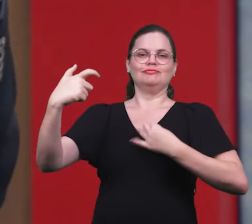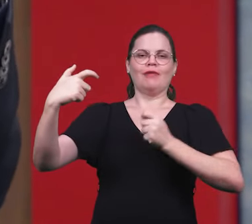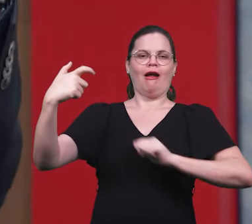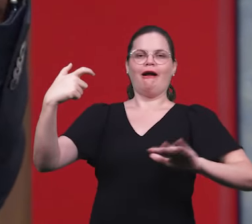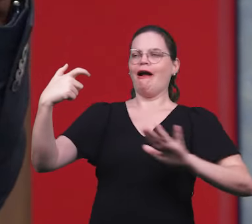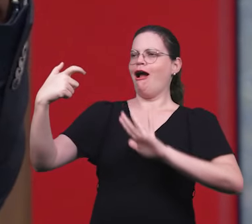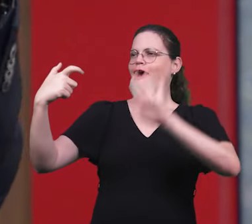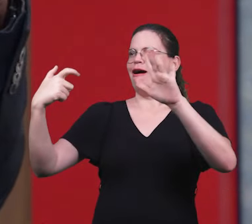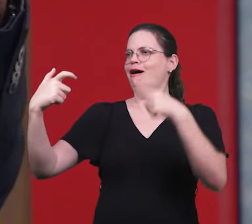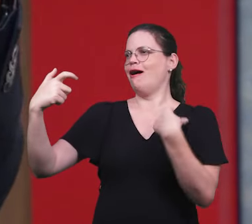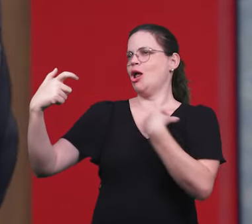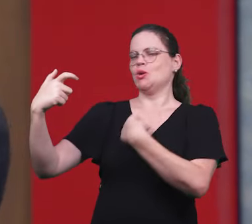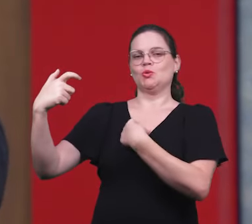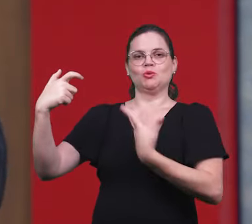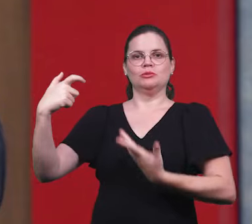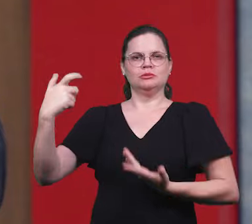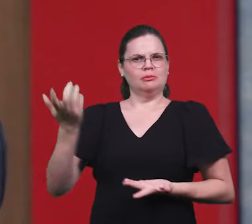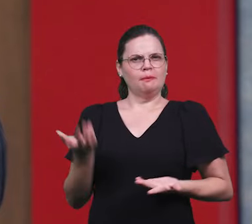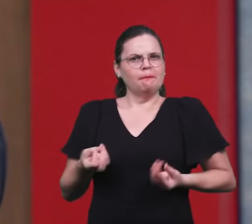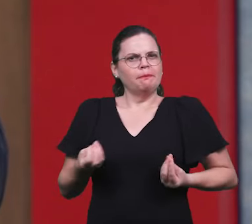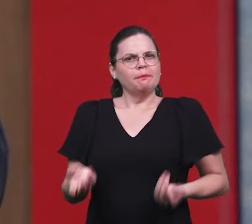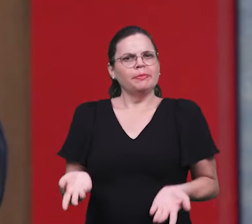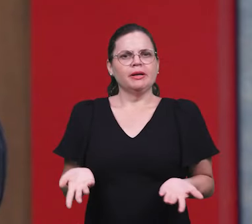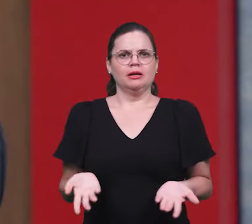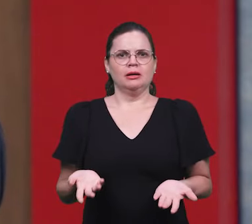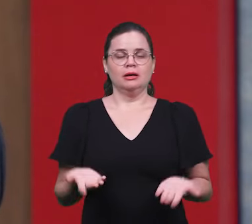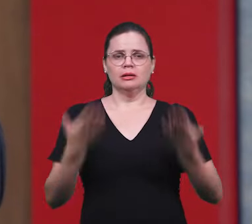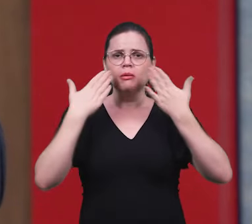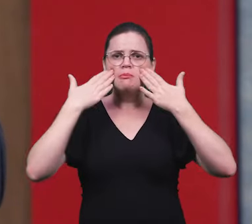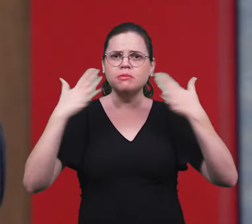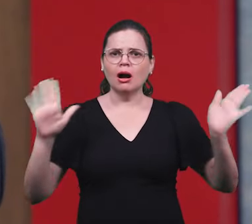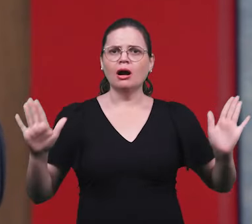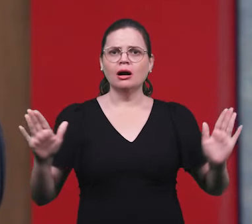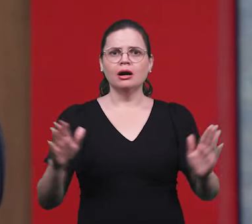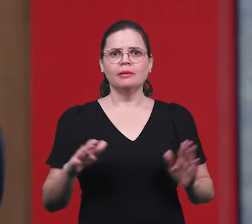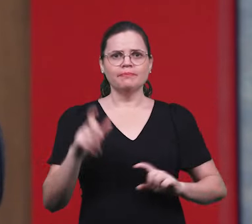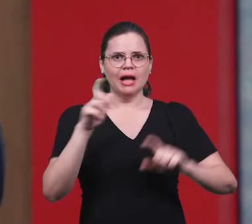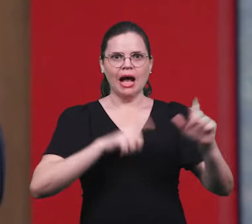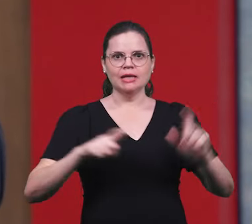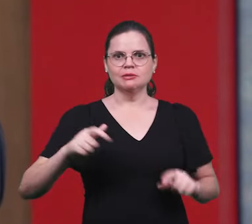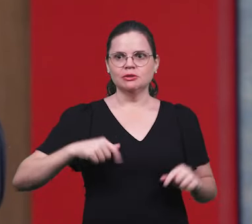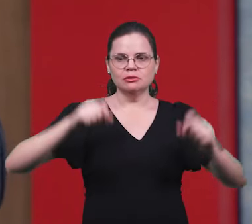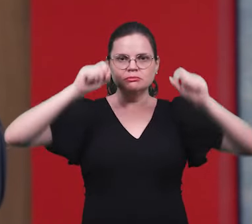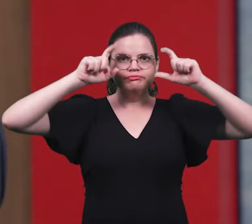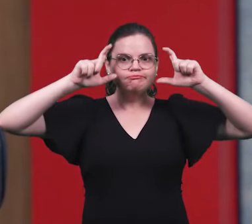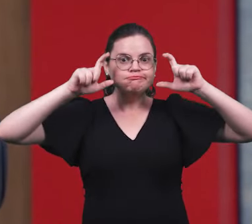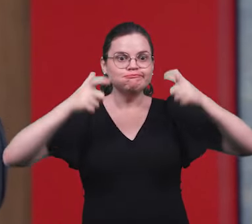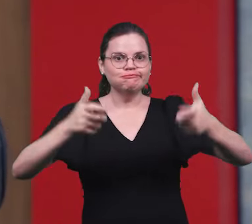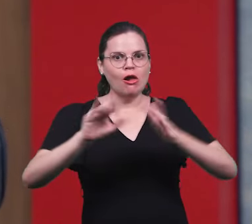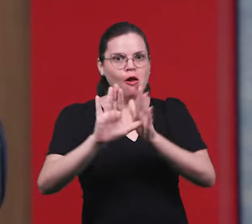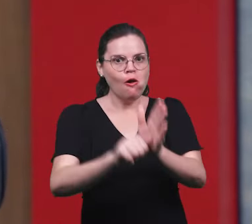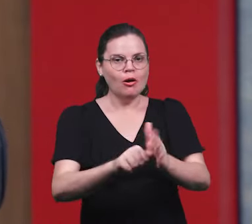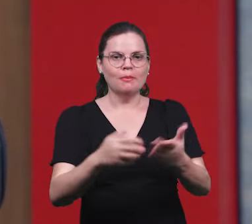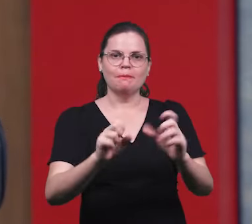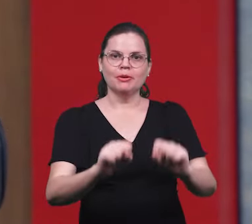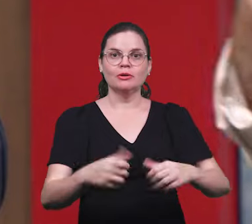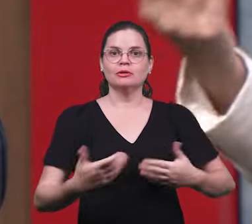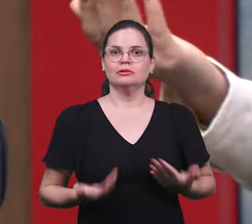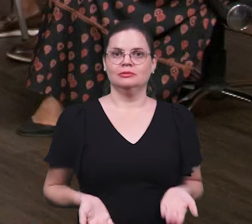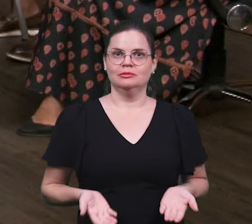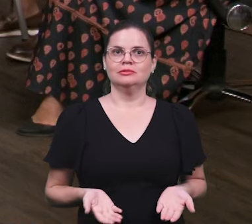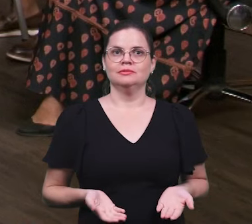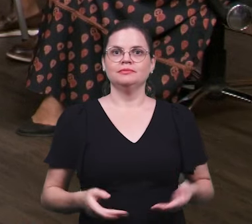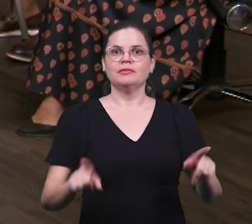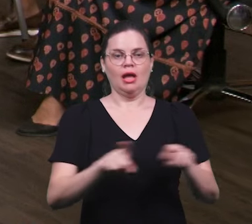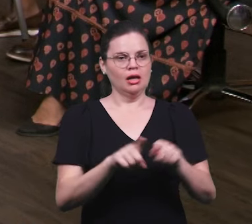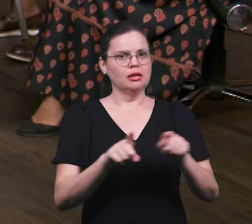Olha, meu marido me deu uma joia caríssima. Você está se expondo e está se expondo a um risco. Você postar... Expondo toda a